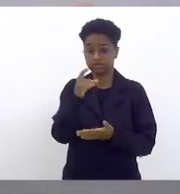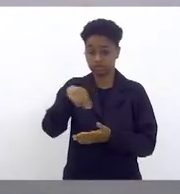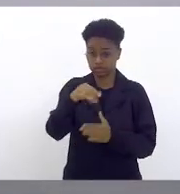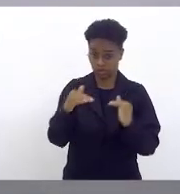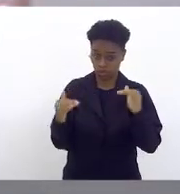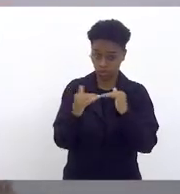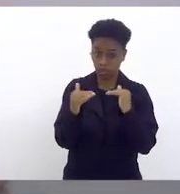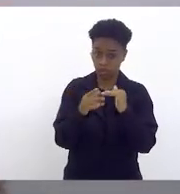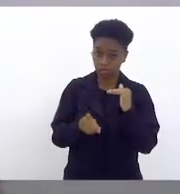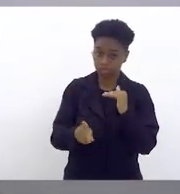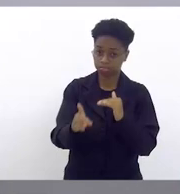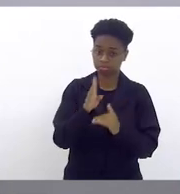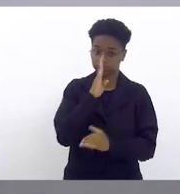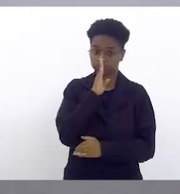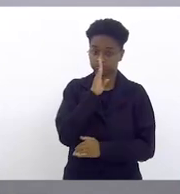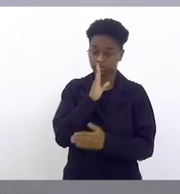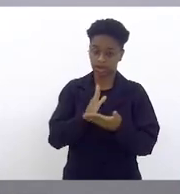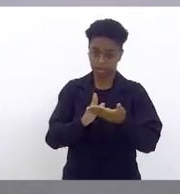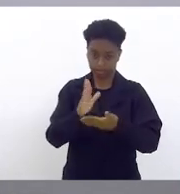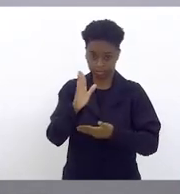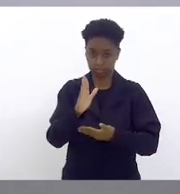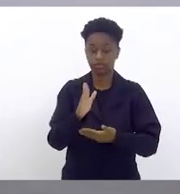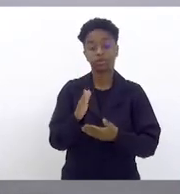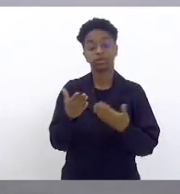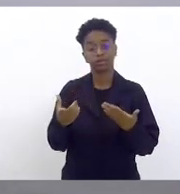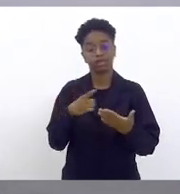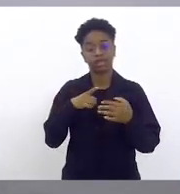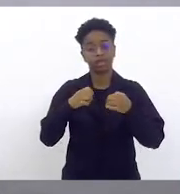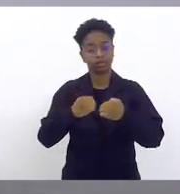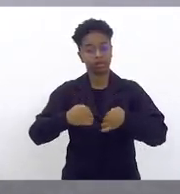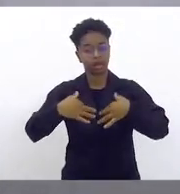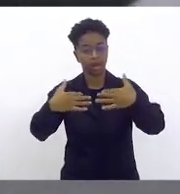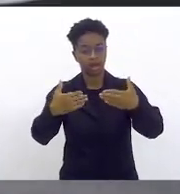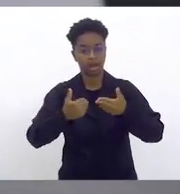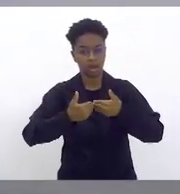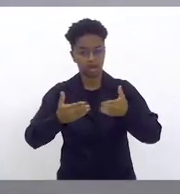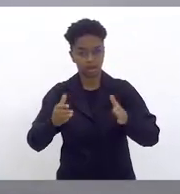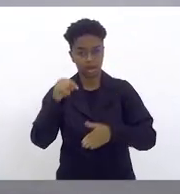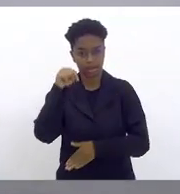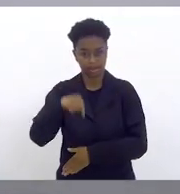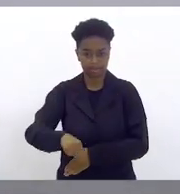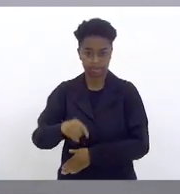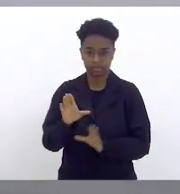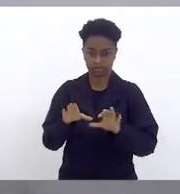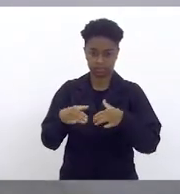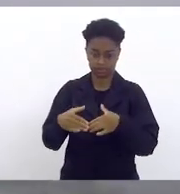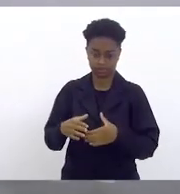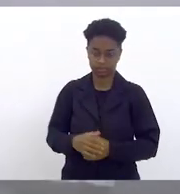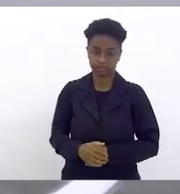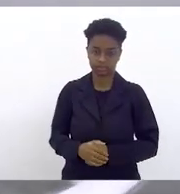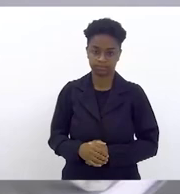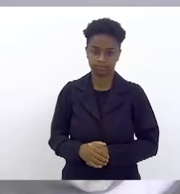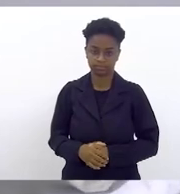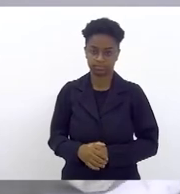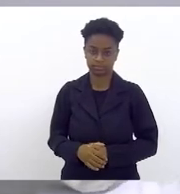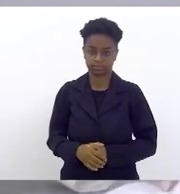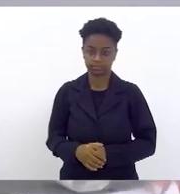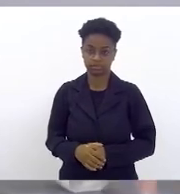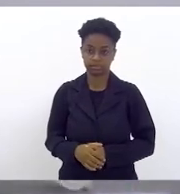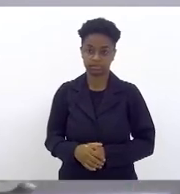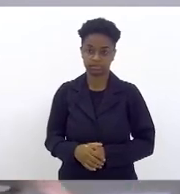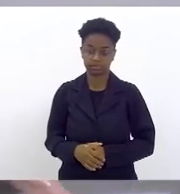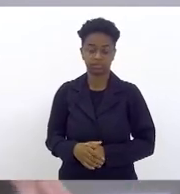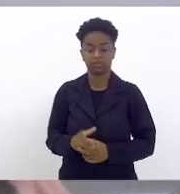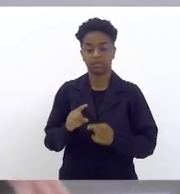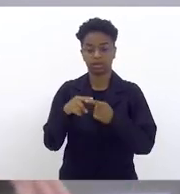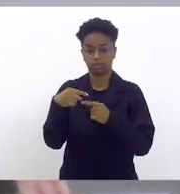aprovam permaneçam Como estão aprovada a próxima audiência desta comissão não é restando apenas